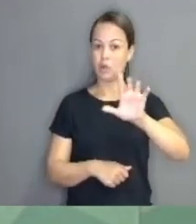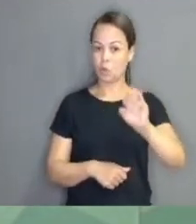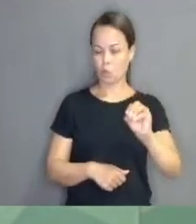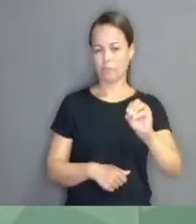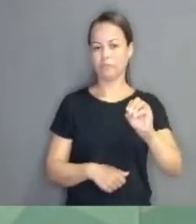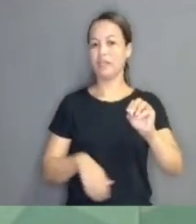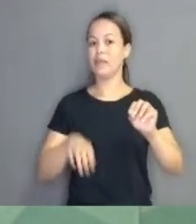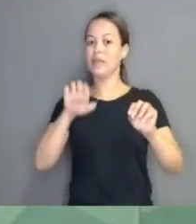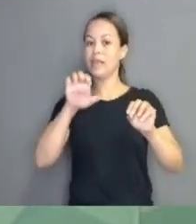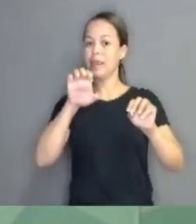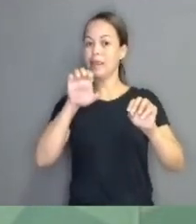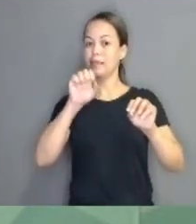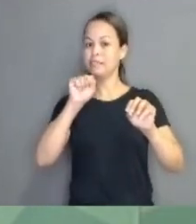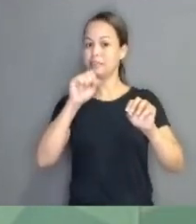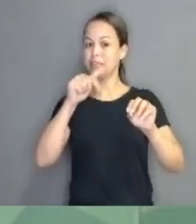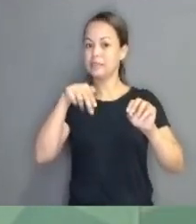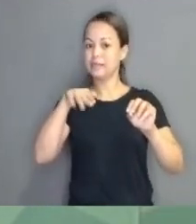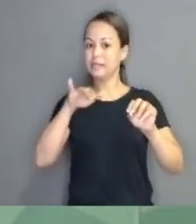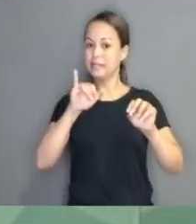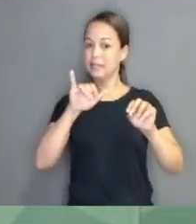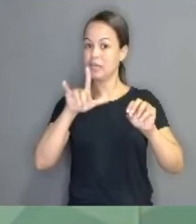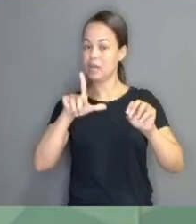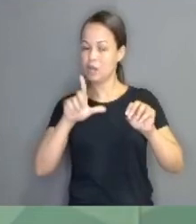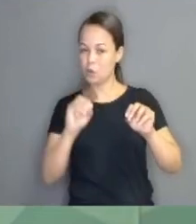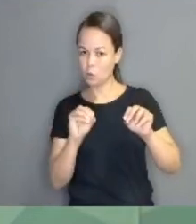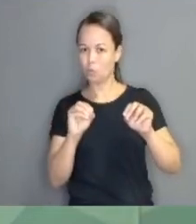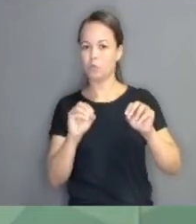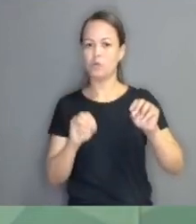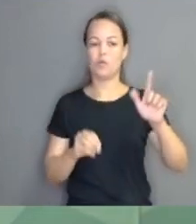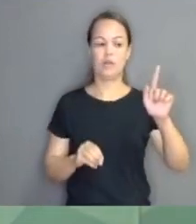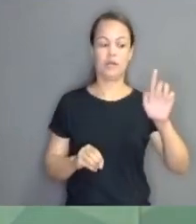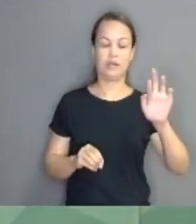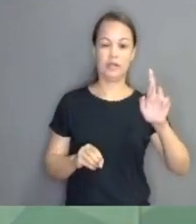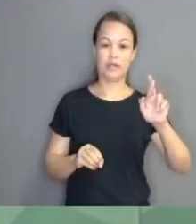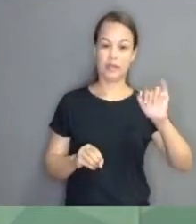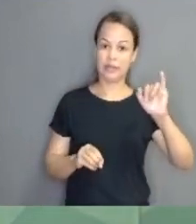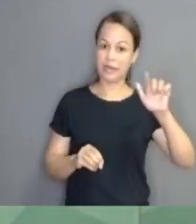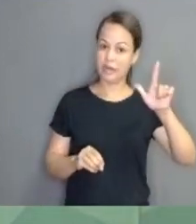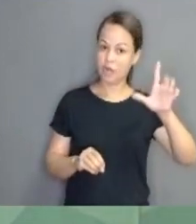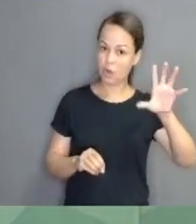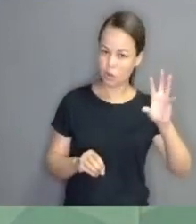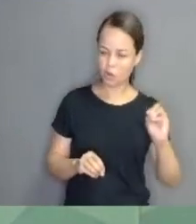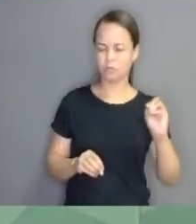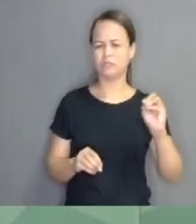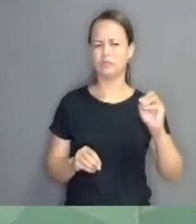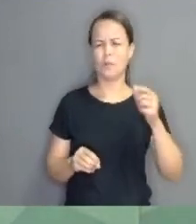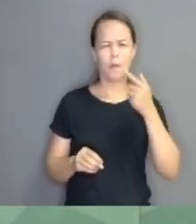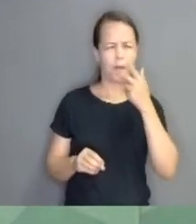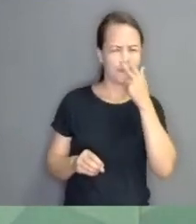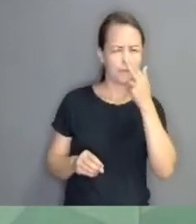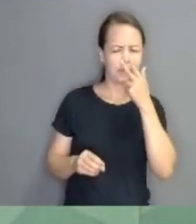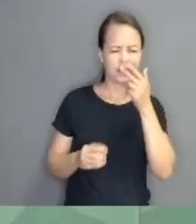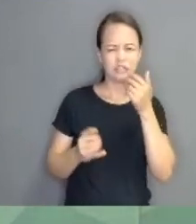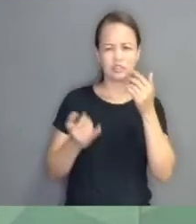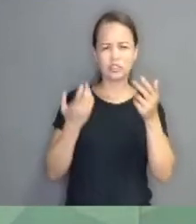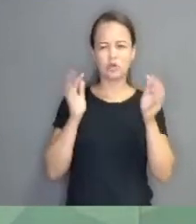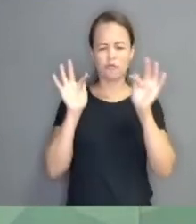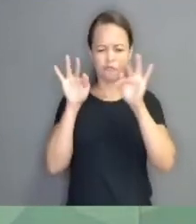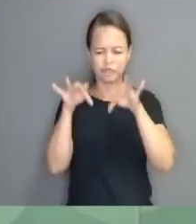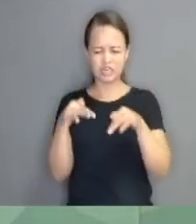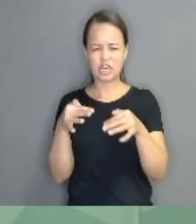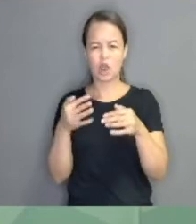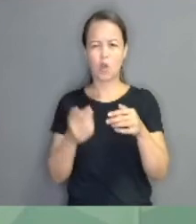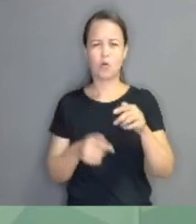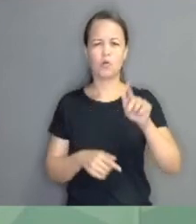esquilo grilo tão prestando atenção Zinho final de esquilo